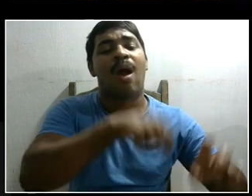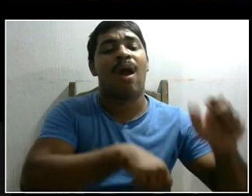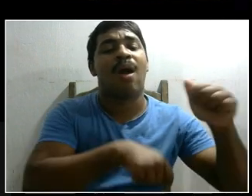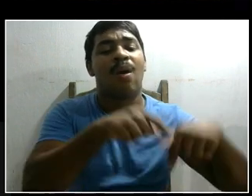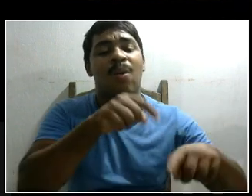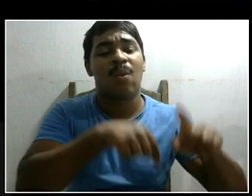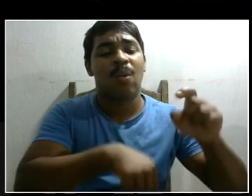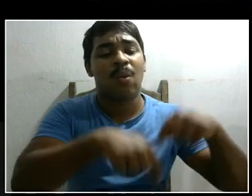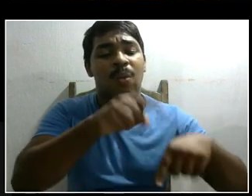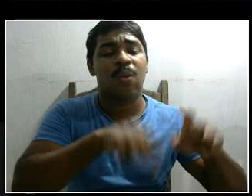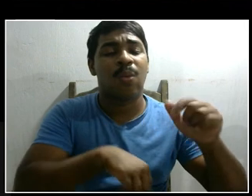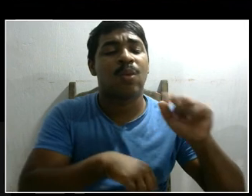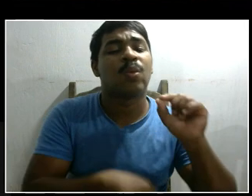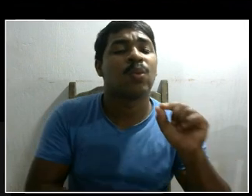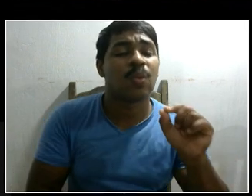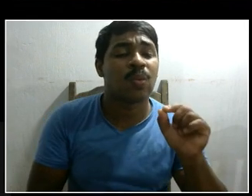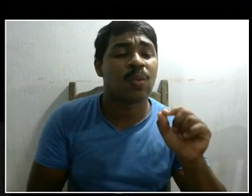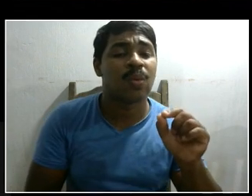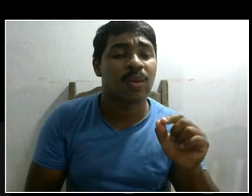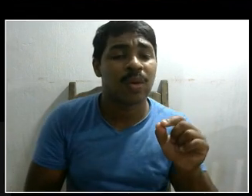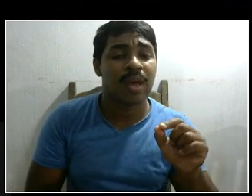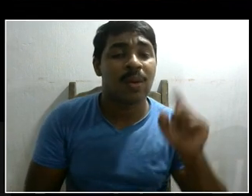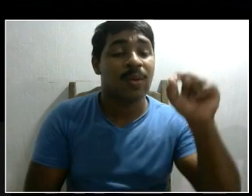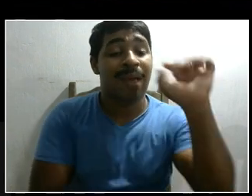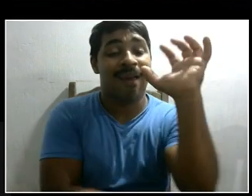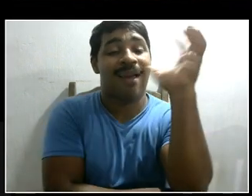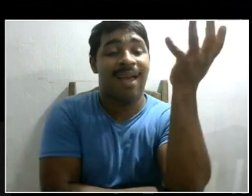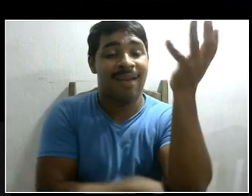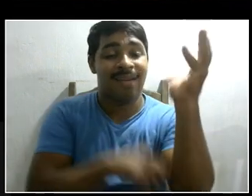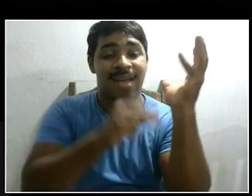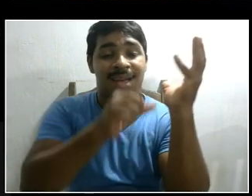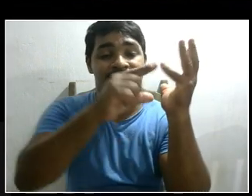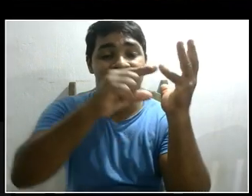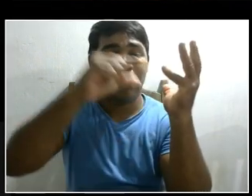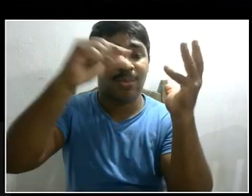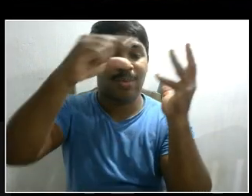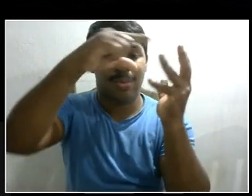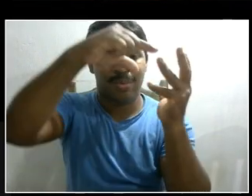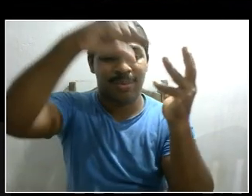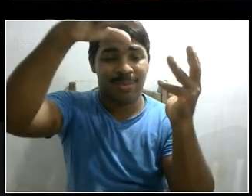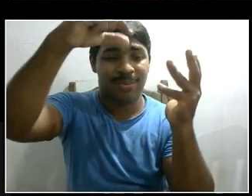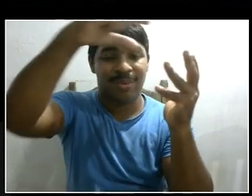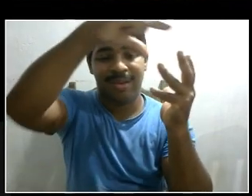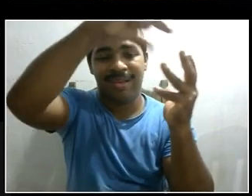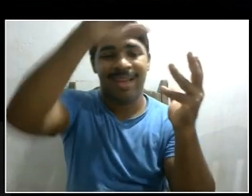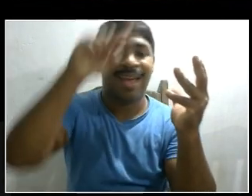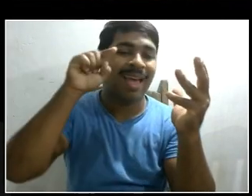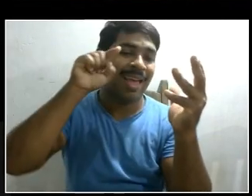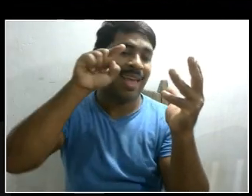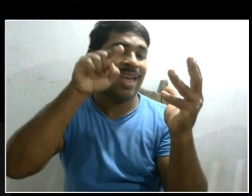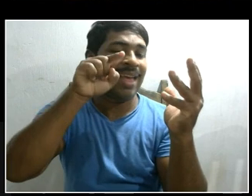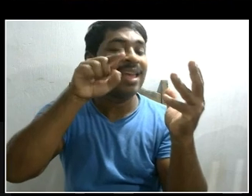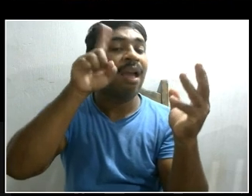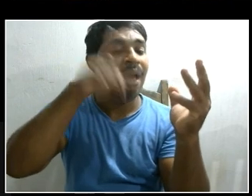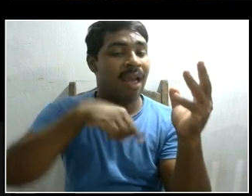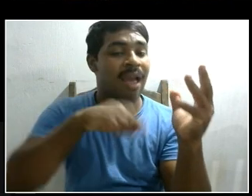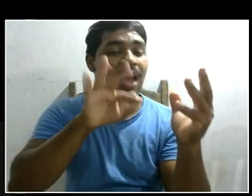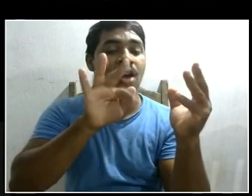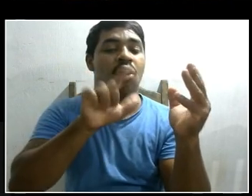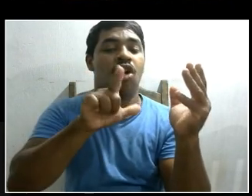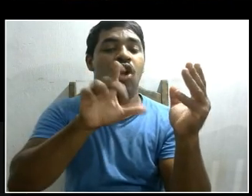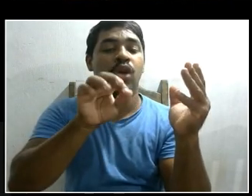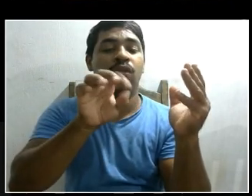planta ela vai produzir, né, lá nas suas folhas, né, que seria o próprio alimento da planta. Então, ele vai ser transportado através do floema. E